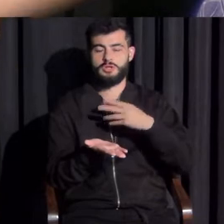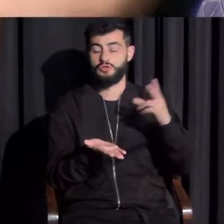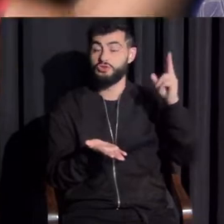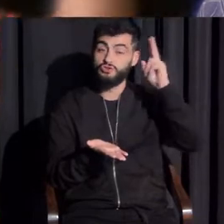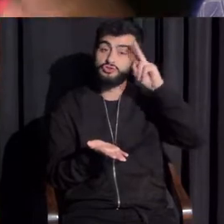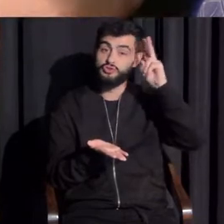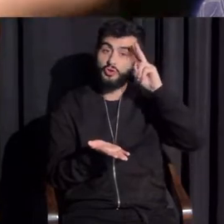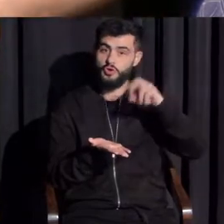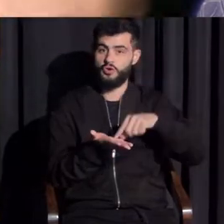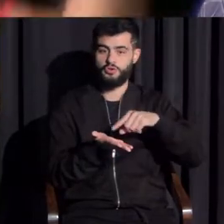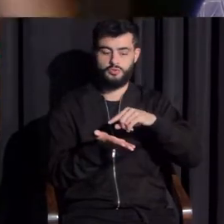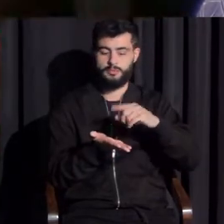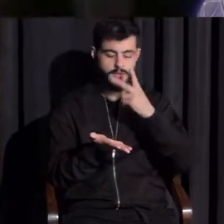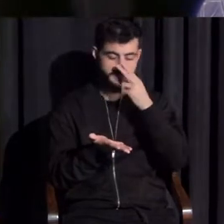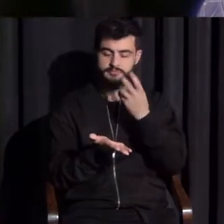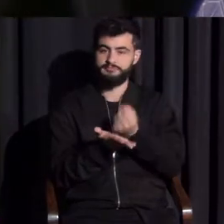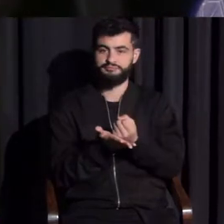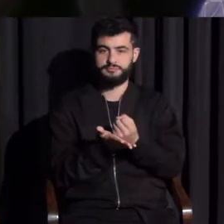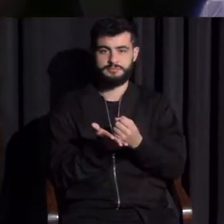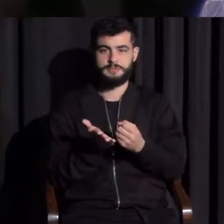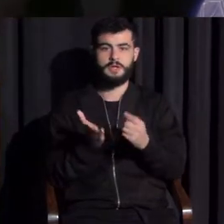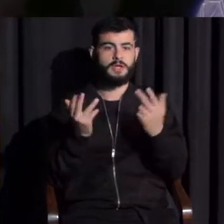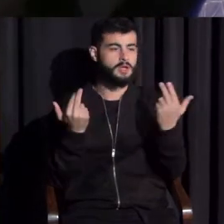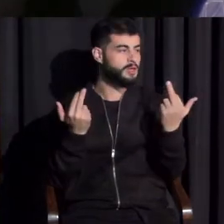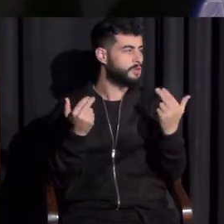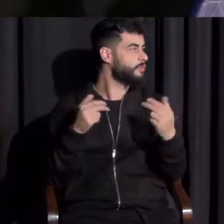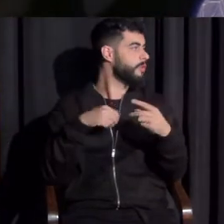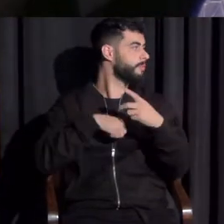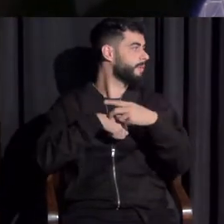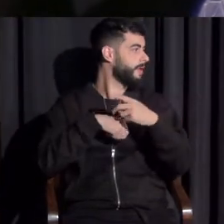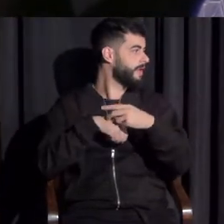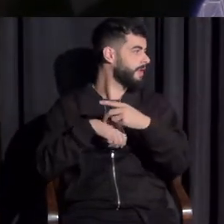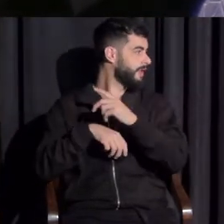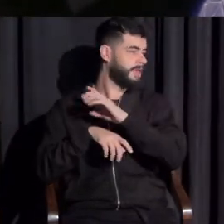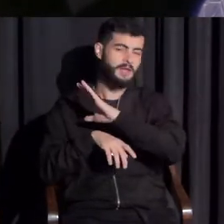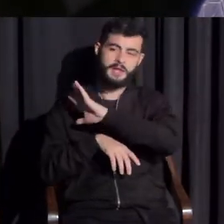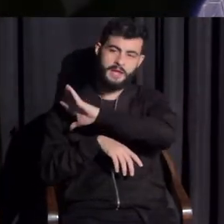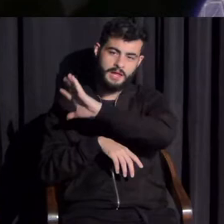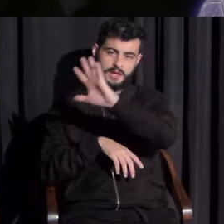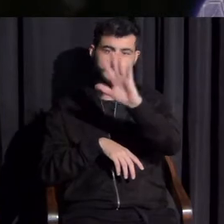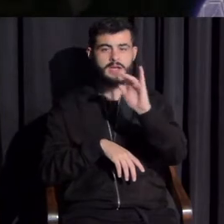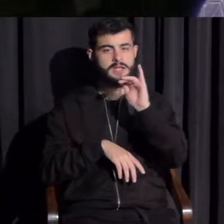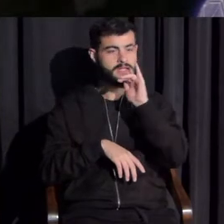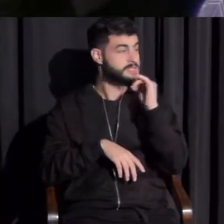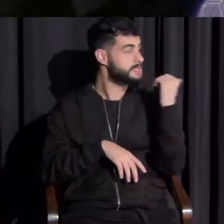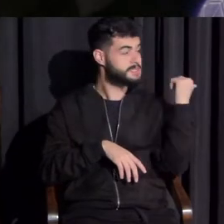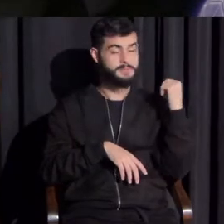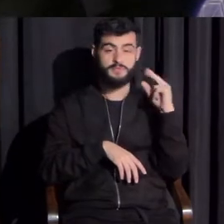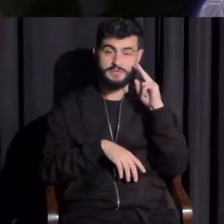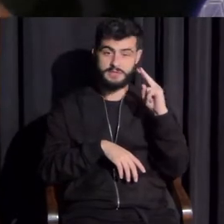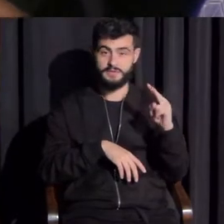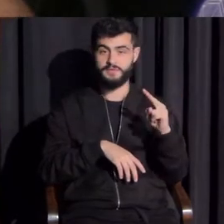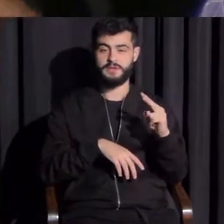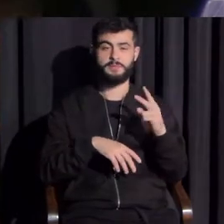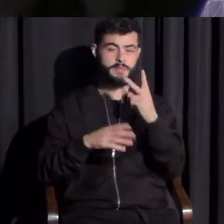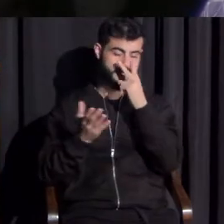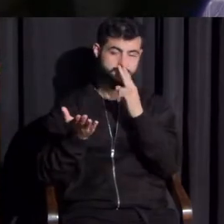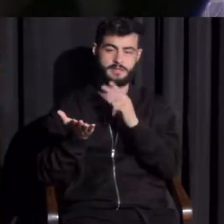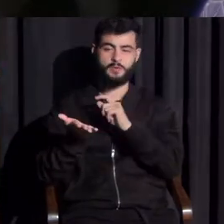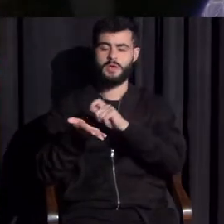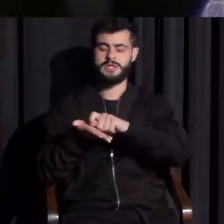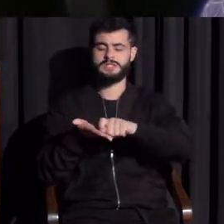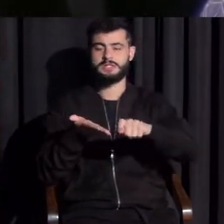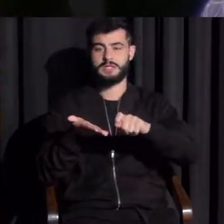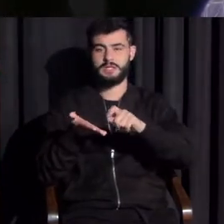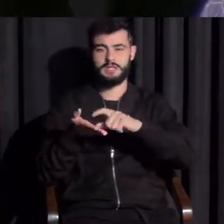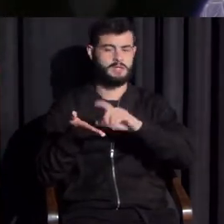nas pedras, esse que faz com que a gente, de uma certa maneira, adentre o campo da escrita, mas se emancipa da escrita e se torna uma